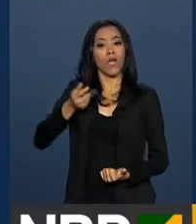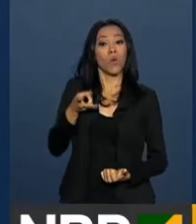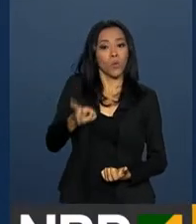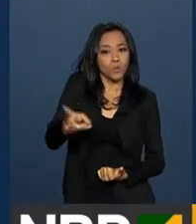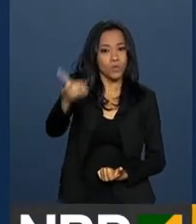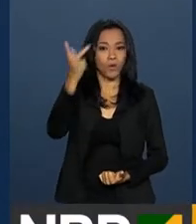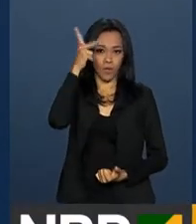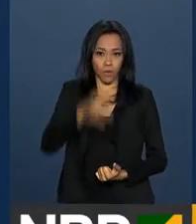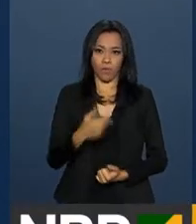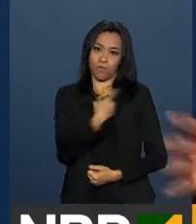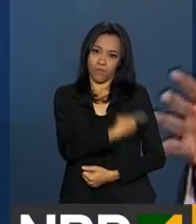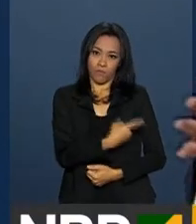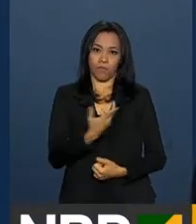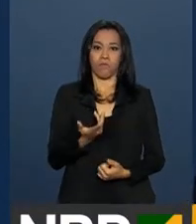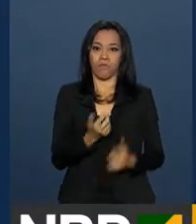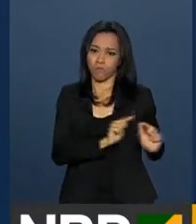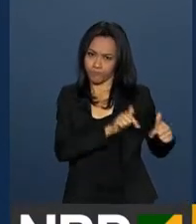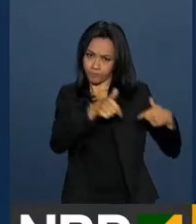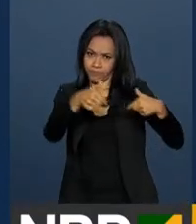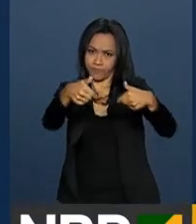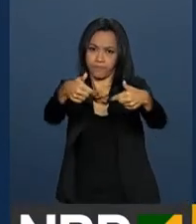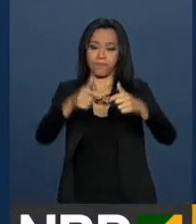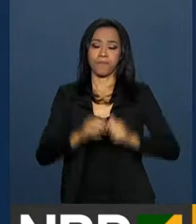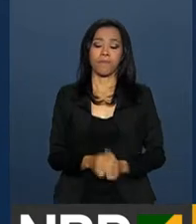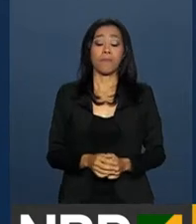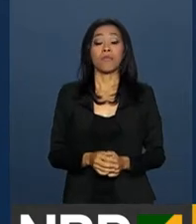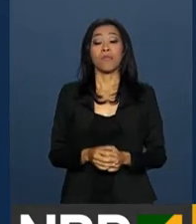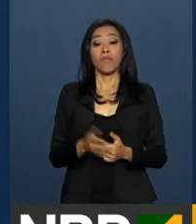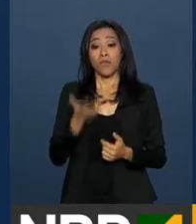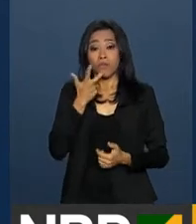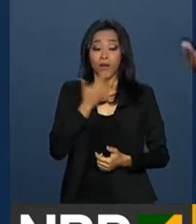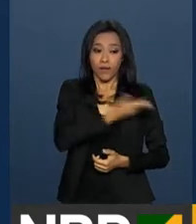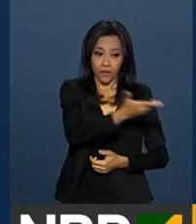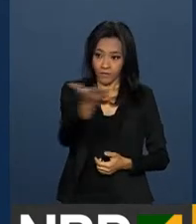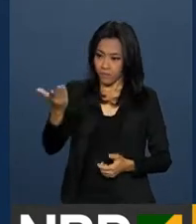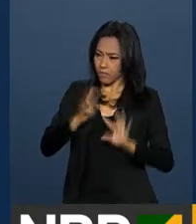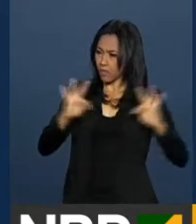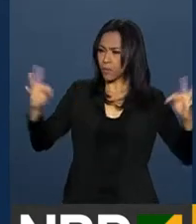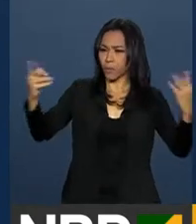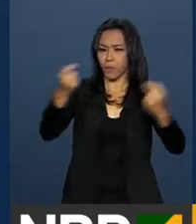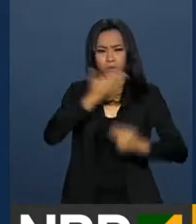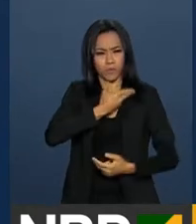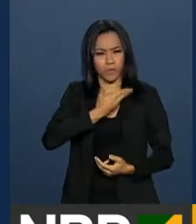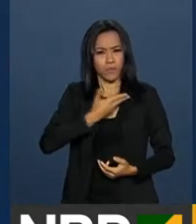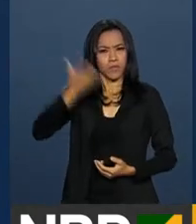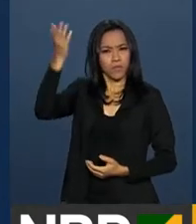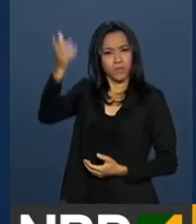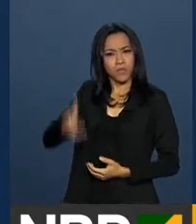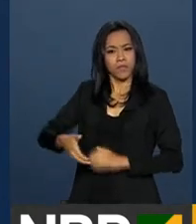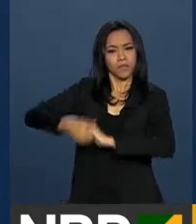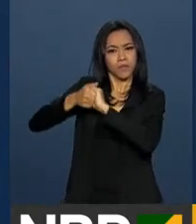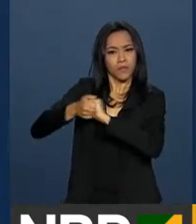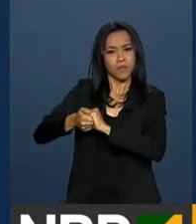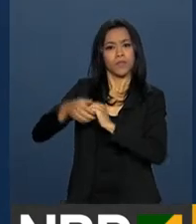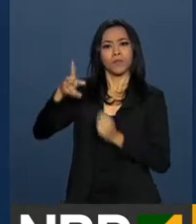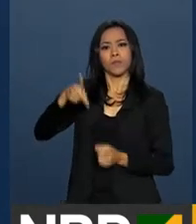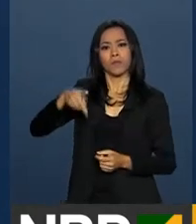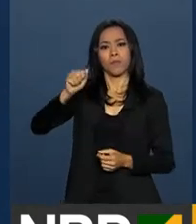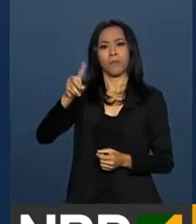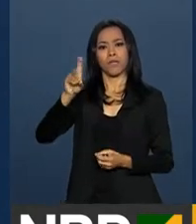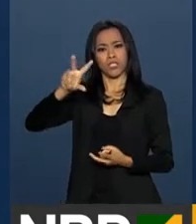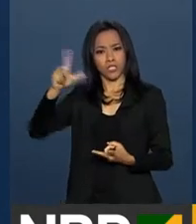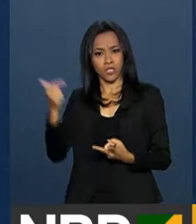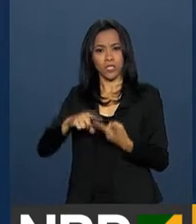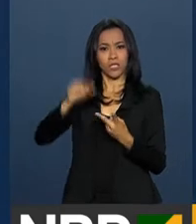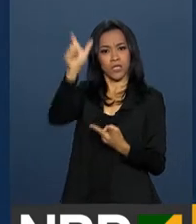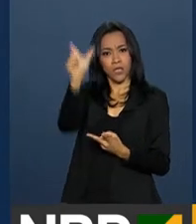ritmo. E ao dizer aos amigos todos, saudando o Eliseu Padilha, o Rosseli Soares, o Edson Gonçalves